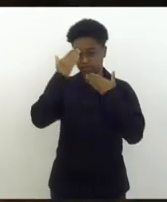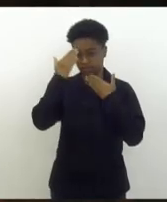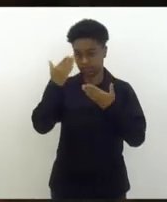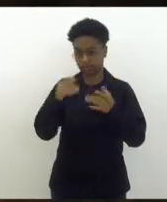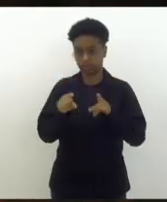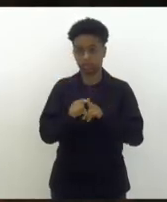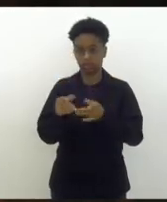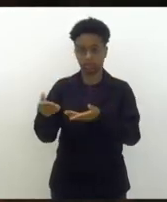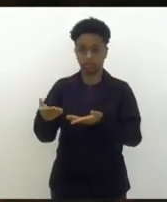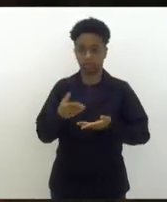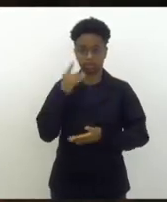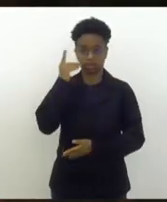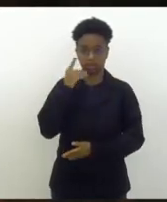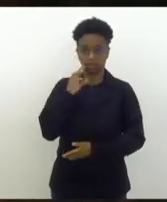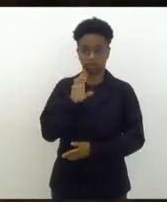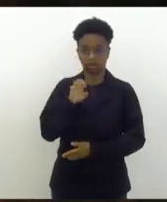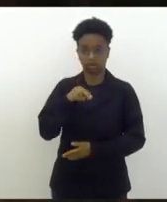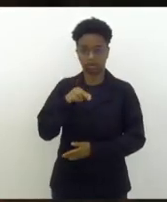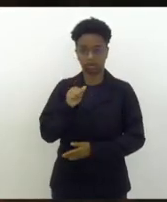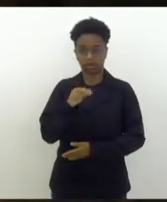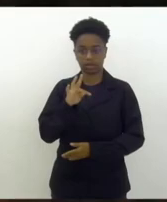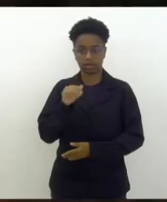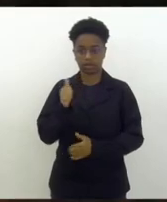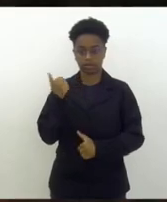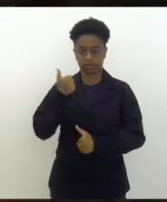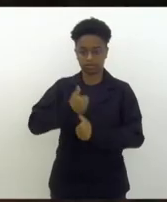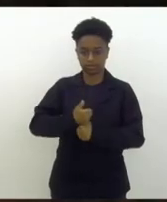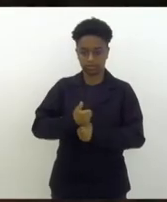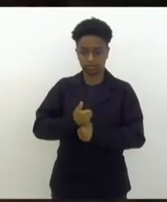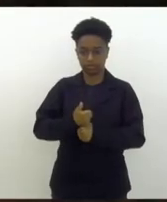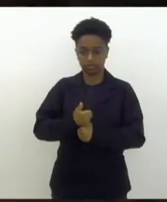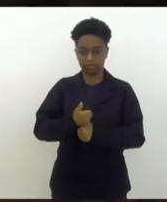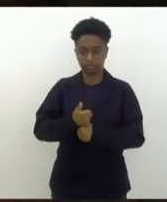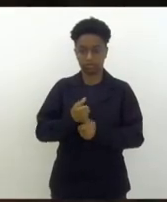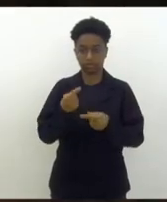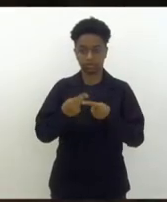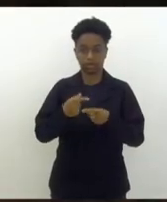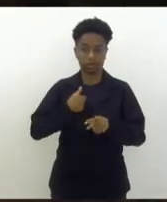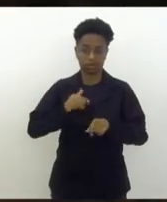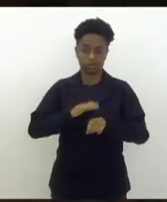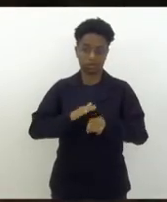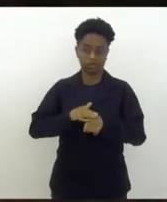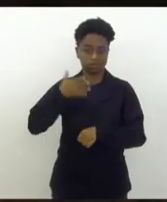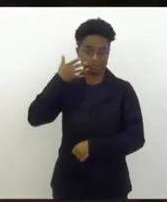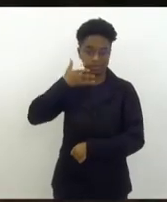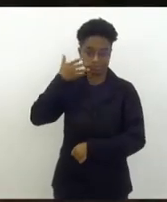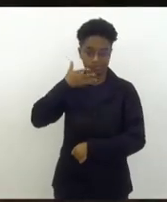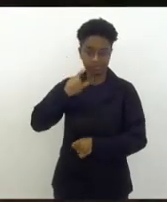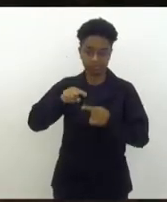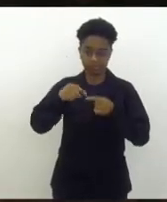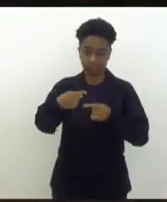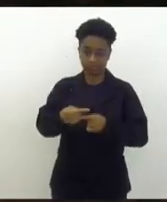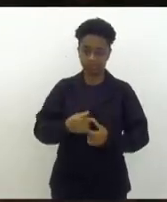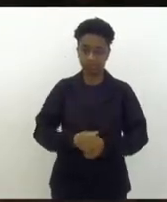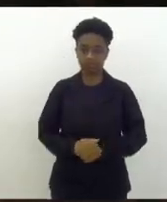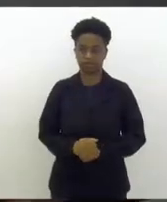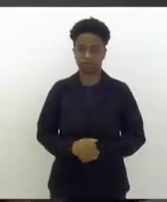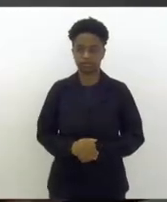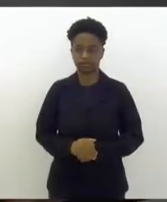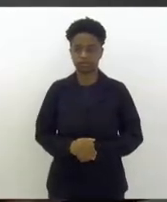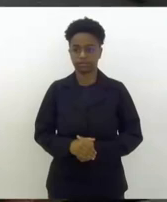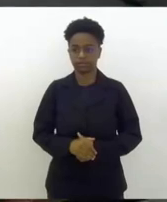convido já deputada Renata Souza para presidir a sessão uma vez que eu mesma serei a próxima oradora